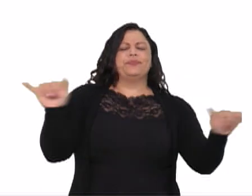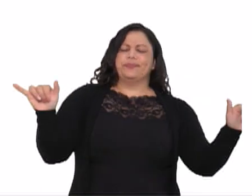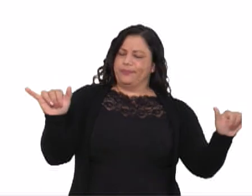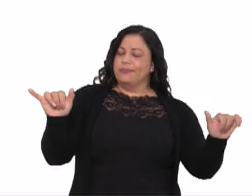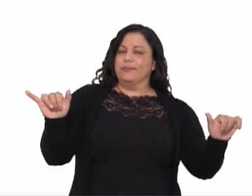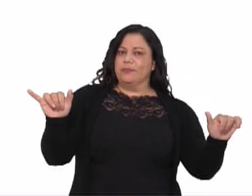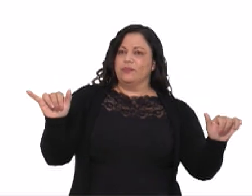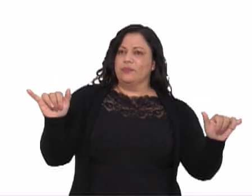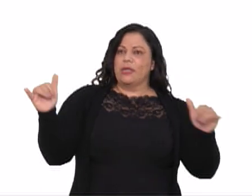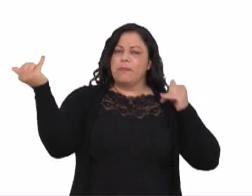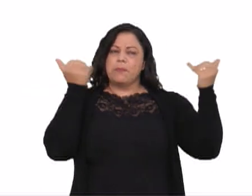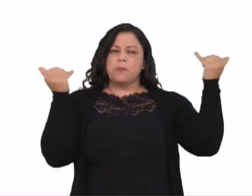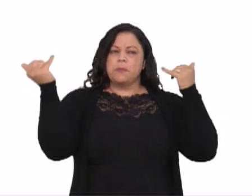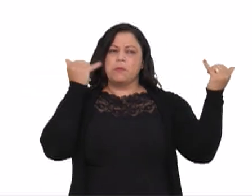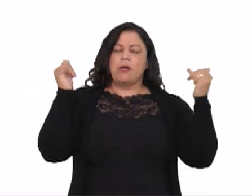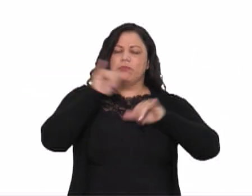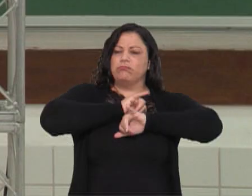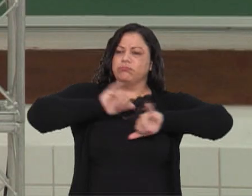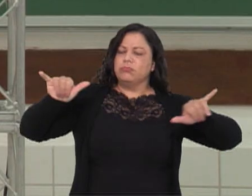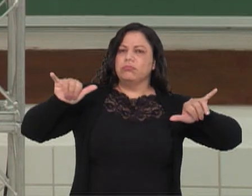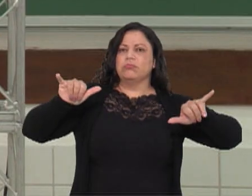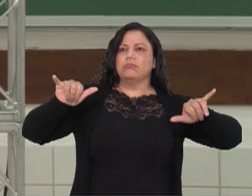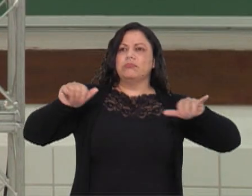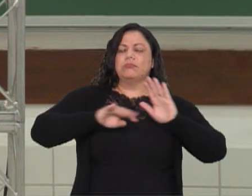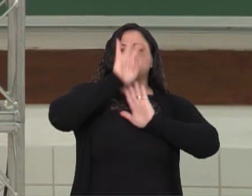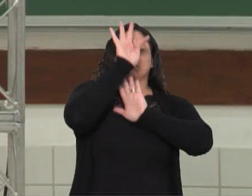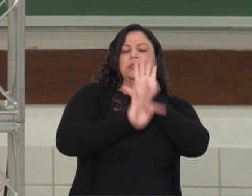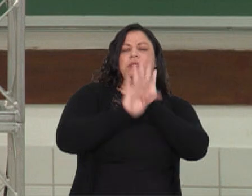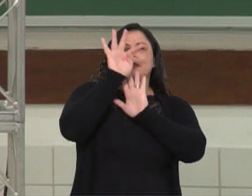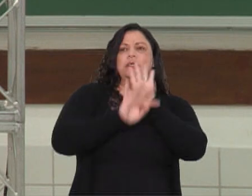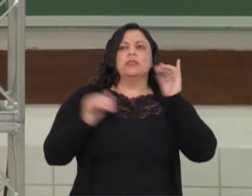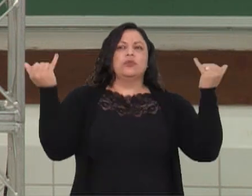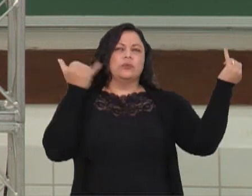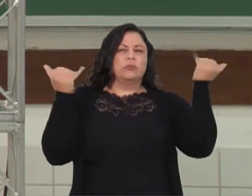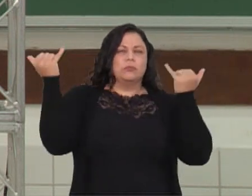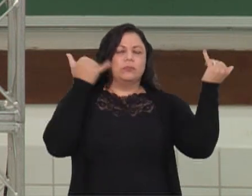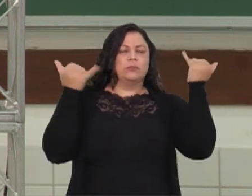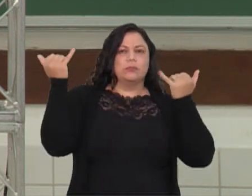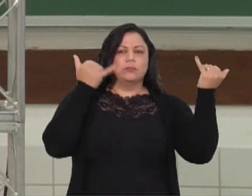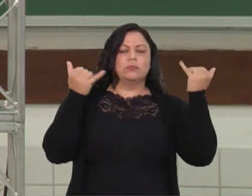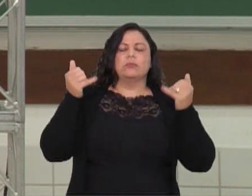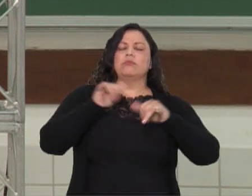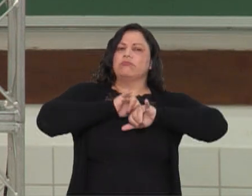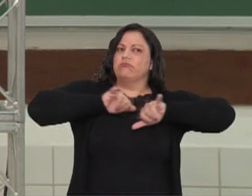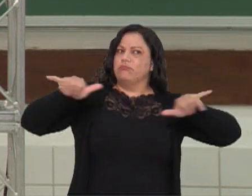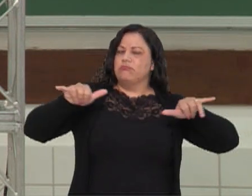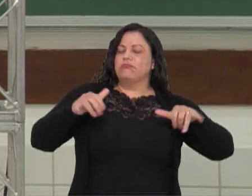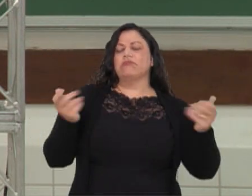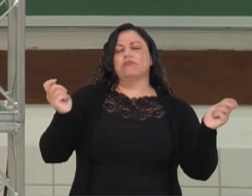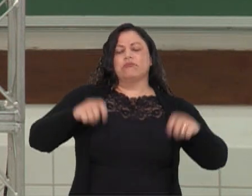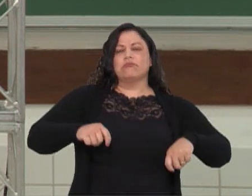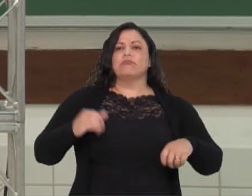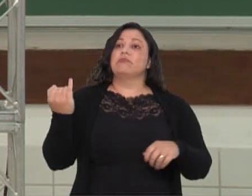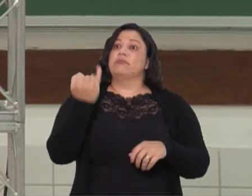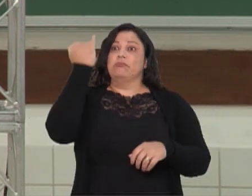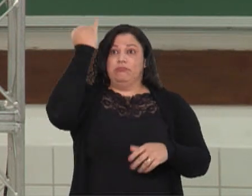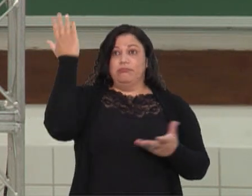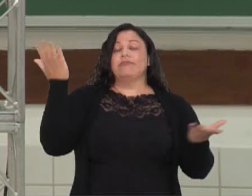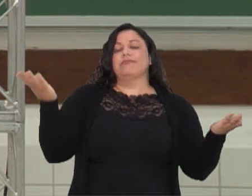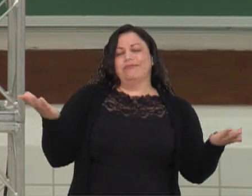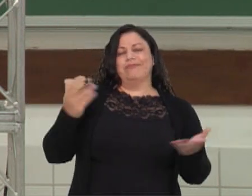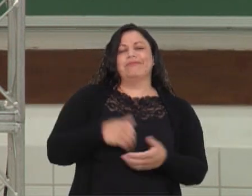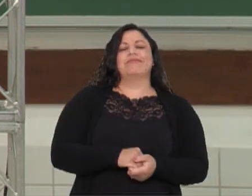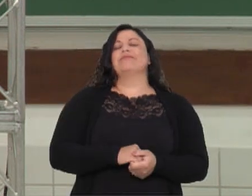uma informação. Textos informativos divulgam uma informação relevante a